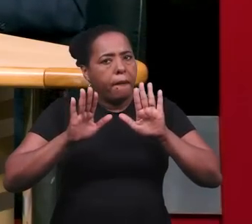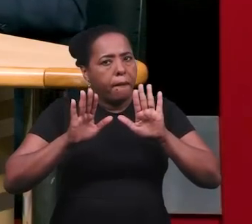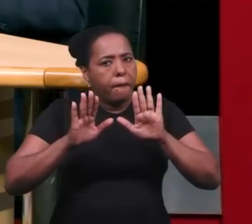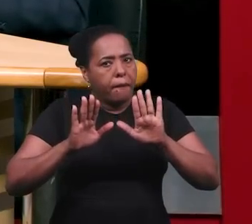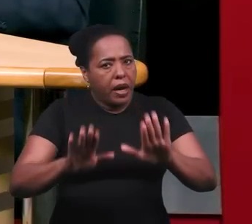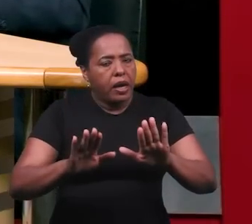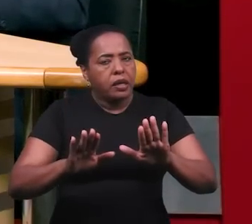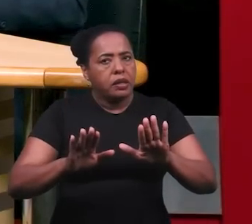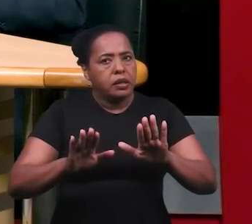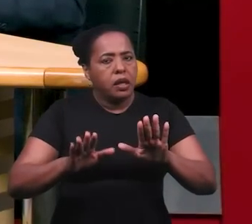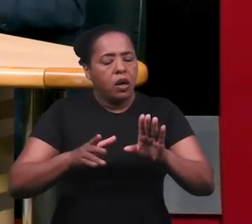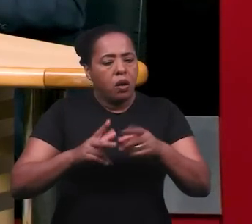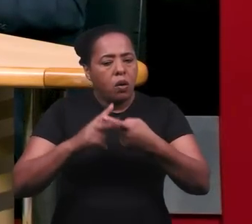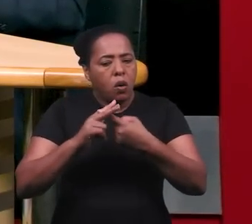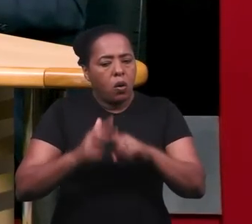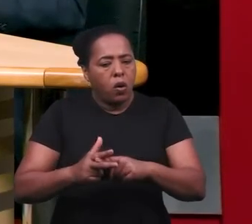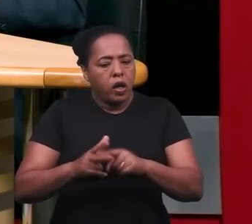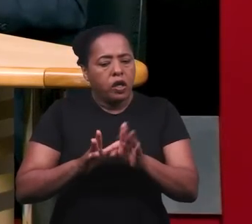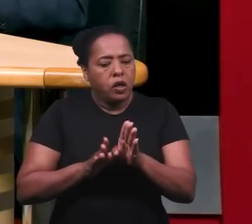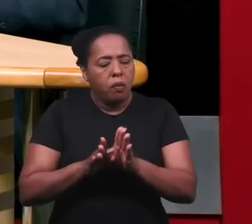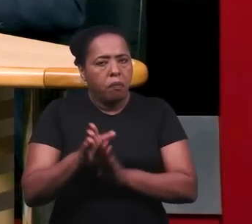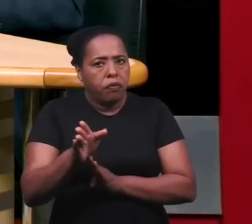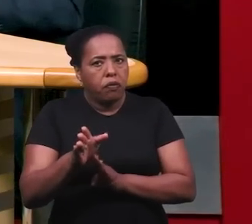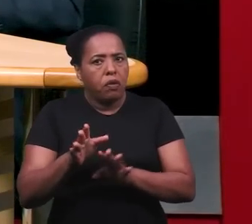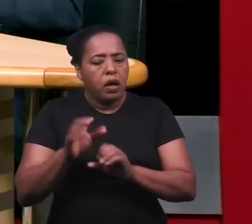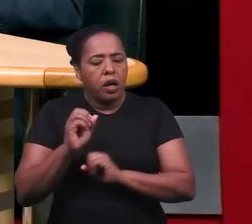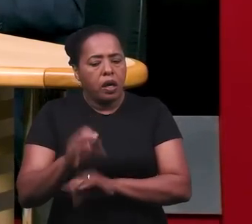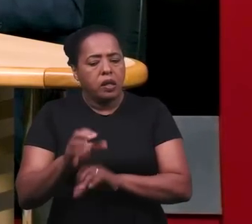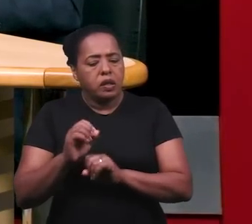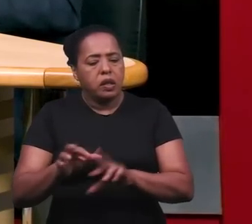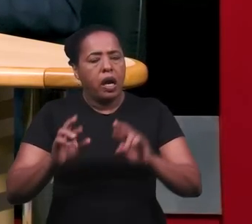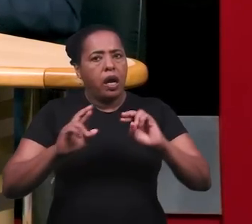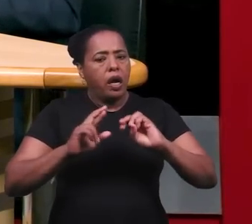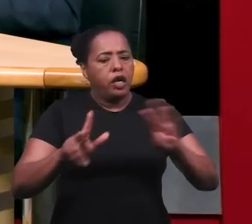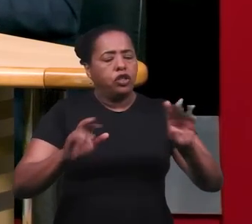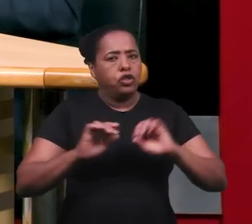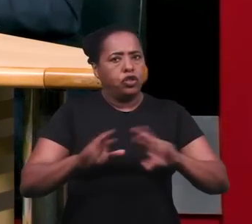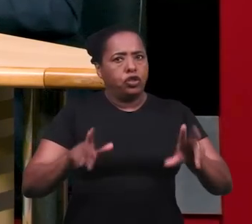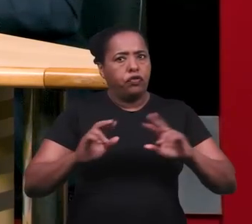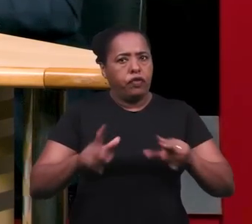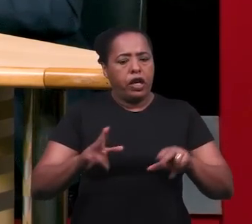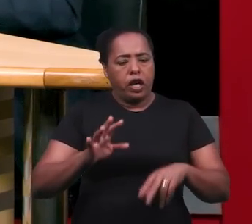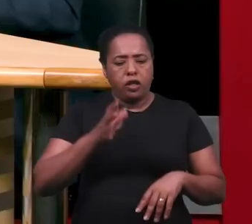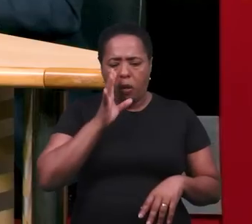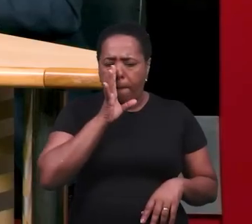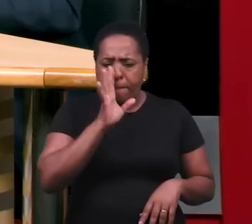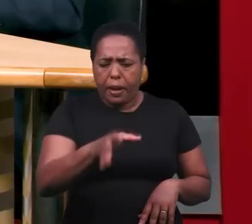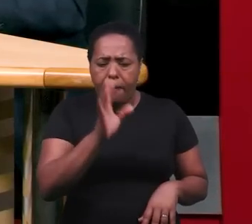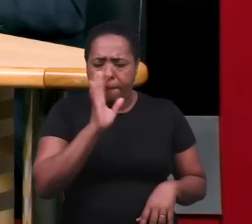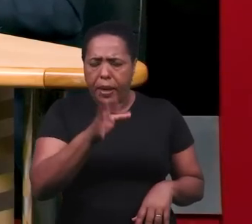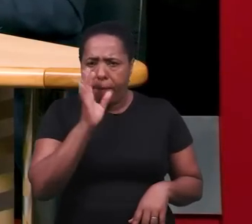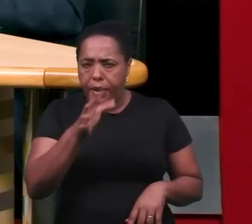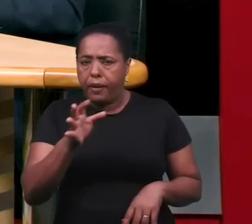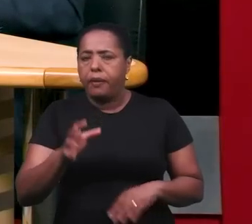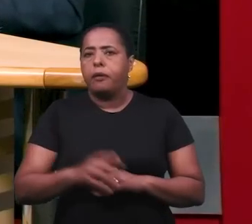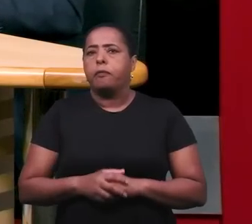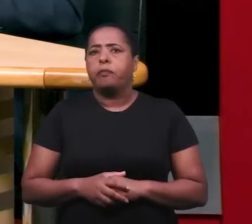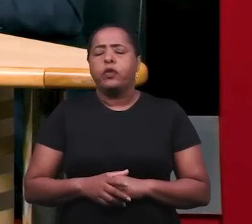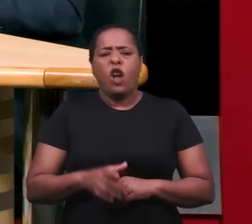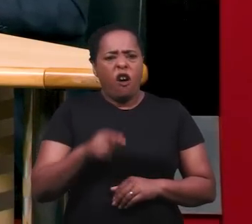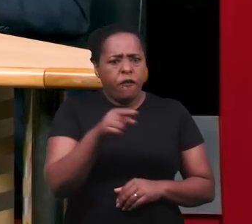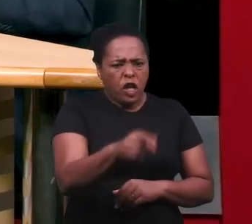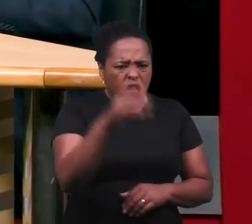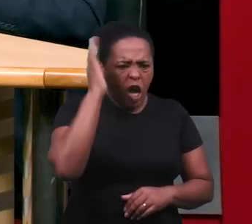exortar, exorta, mas exortar. Eu entendo que exortar, corrigir, ensinar é muito diferente